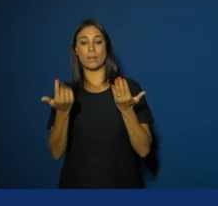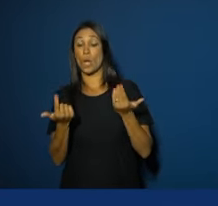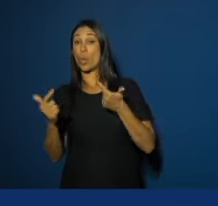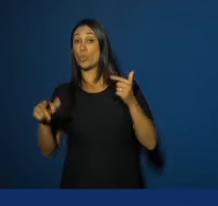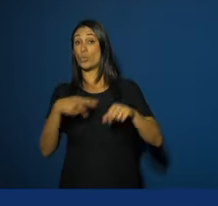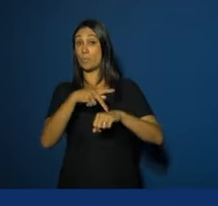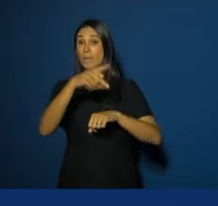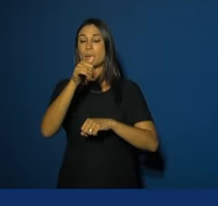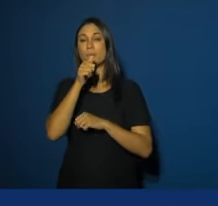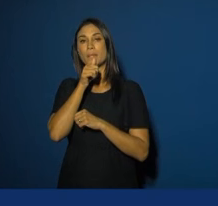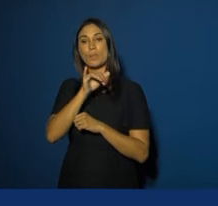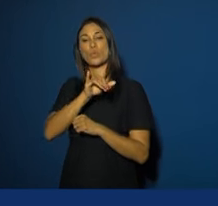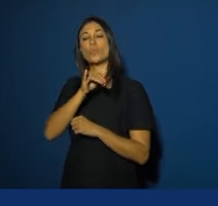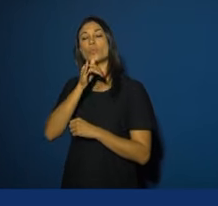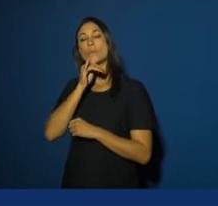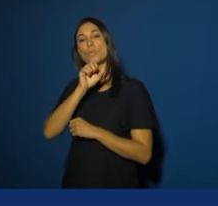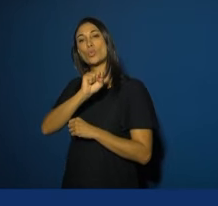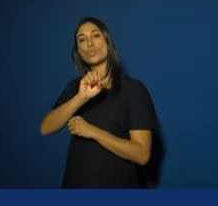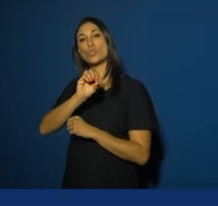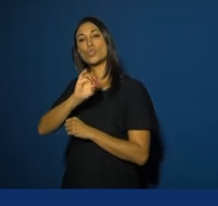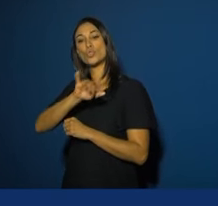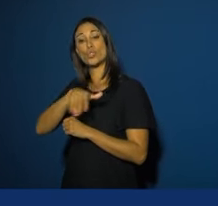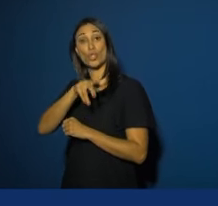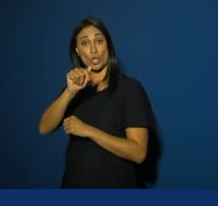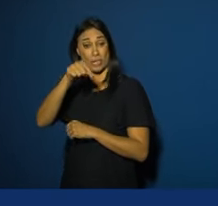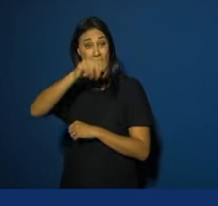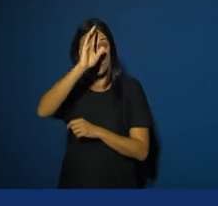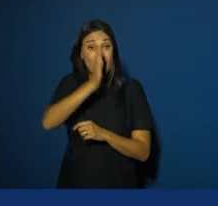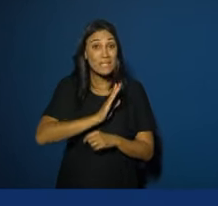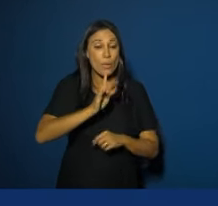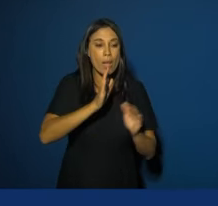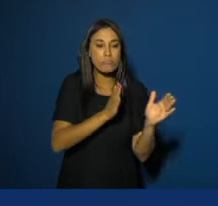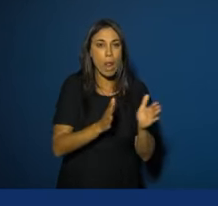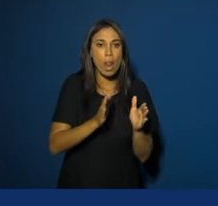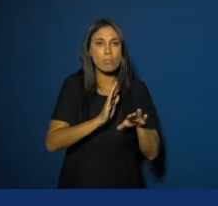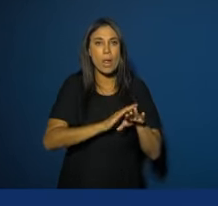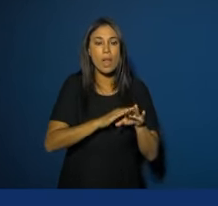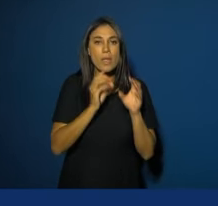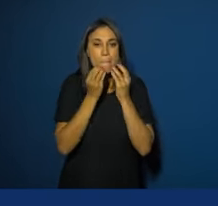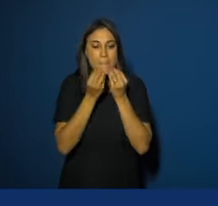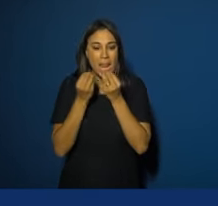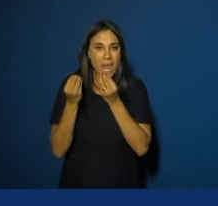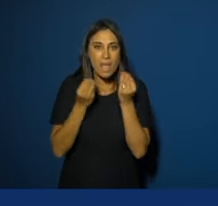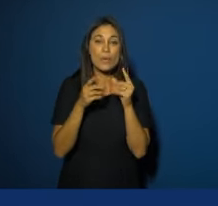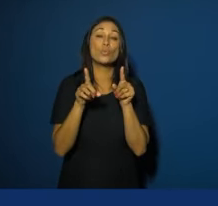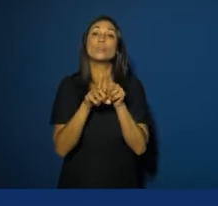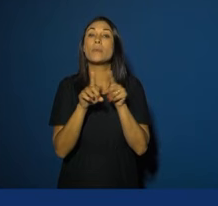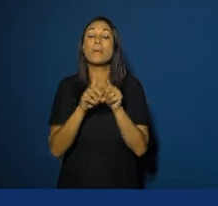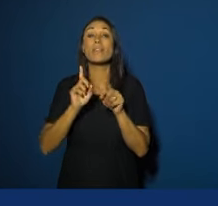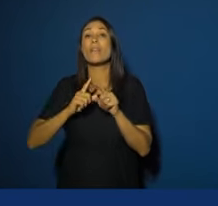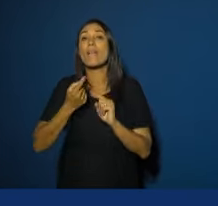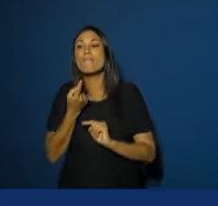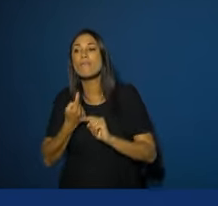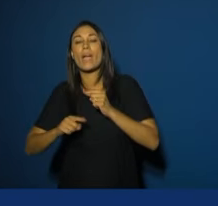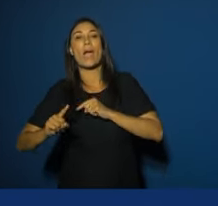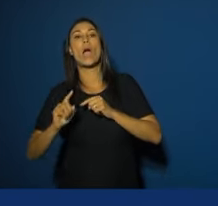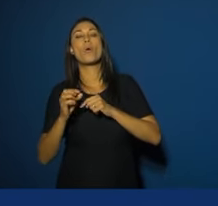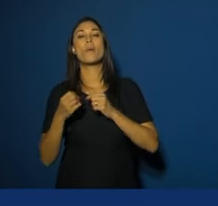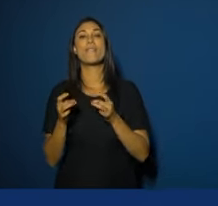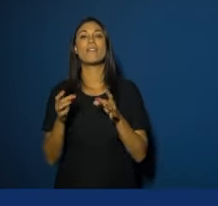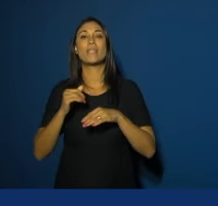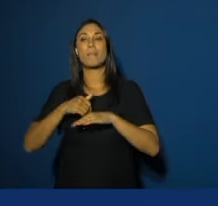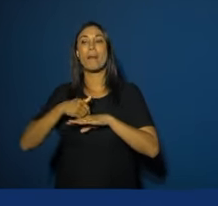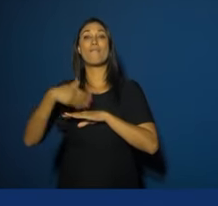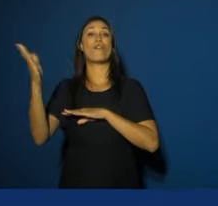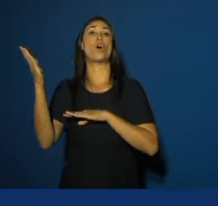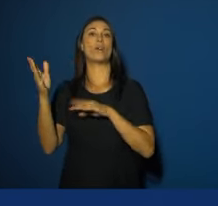soja só os estados eh eh o Brasil é o maior produtor de soja o Brasil o segundo maior produtor de milho tá vai virar o maior produtor maior exportador de milho